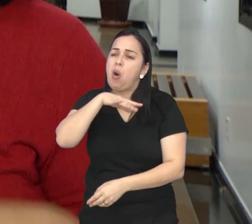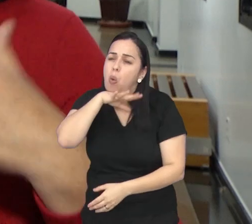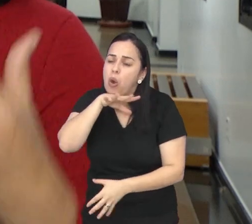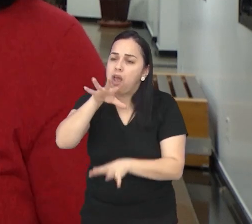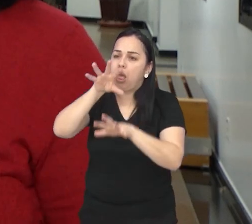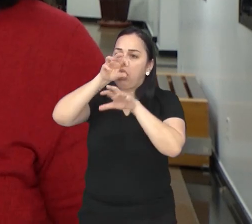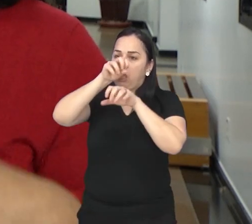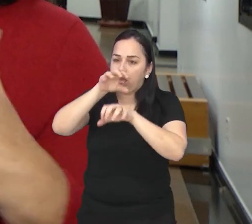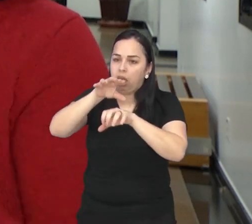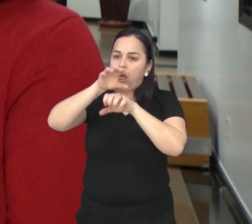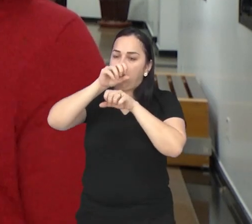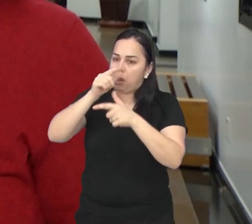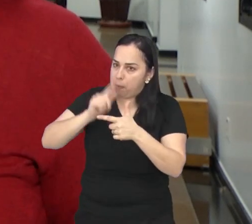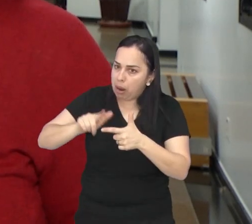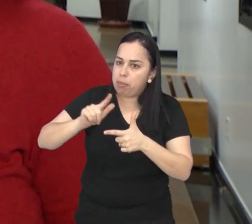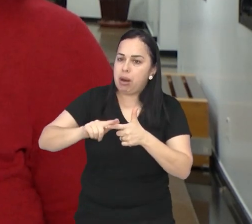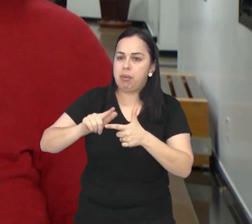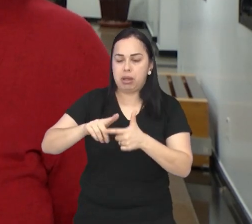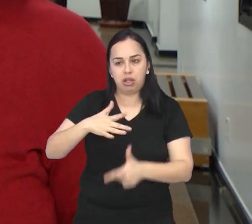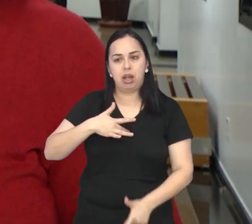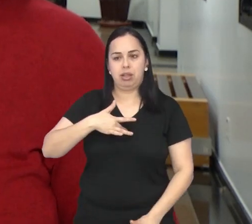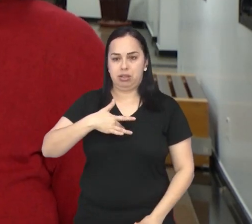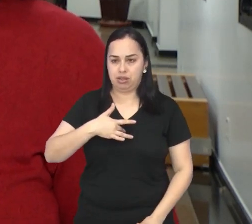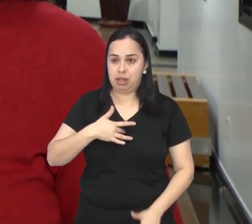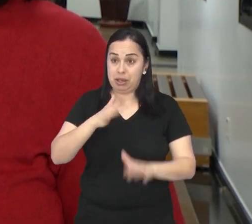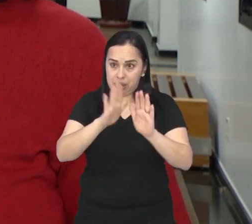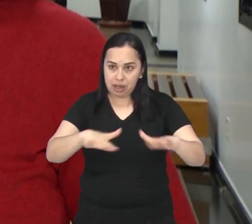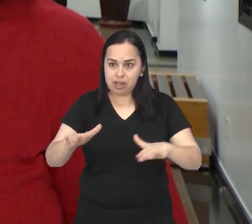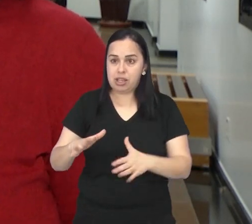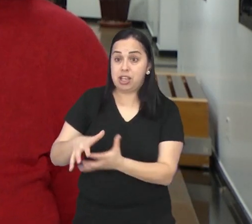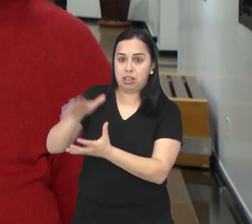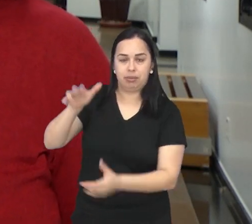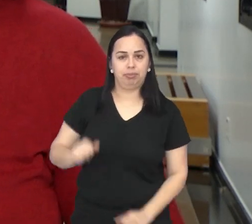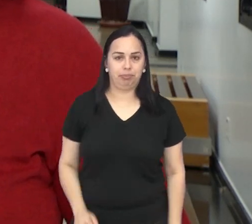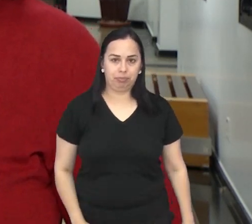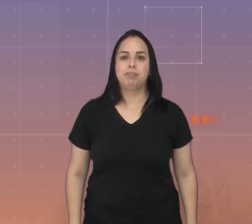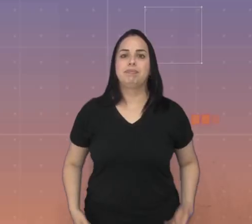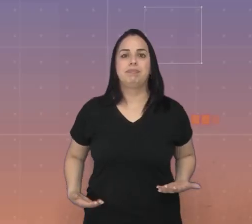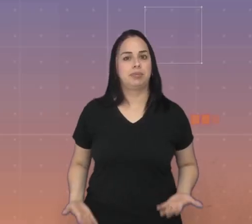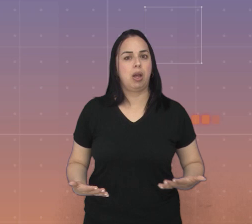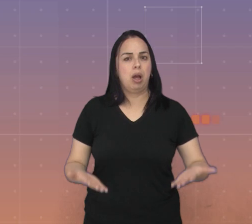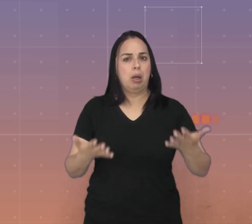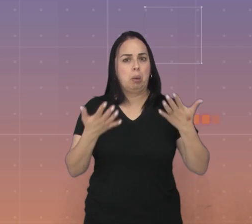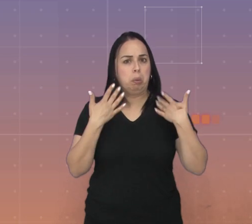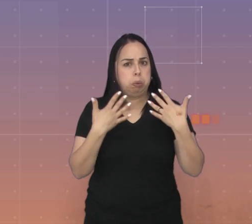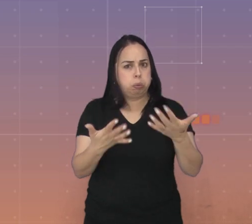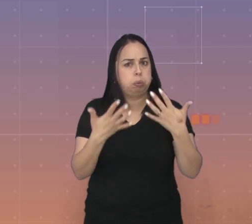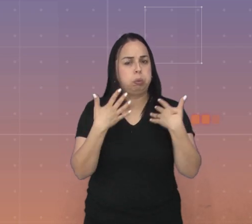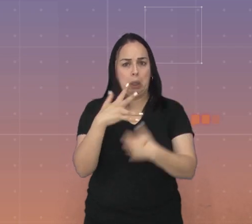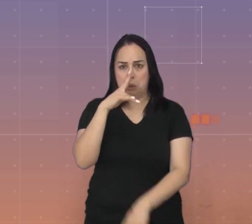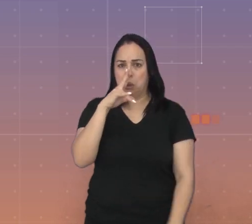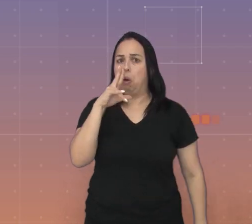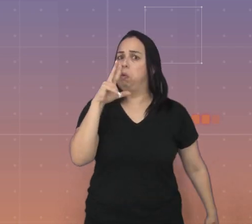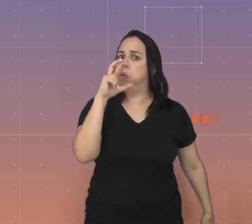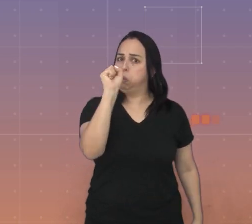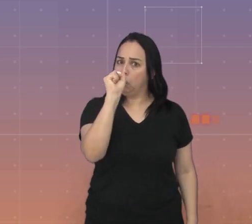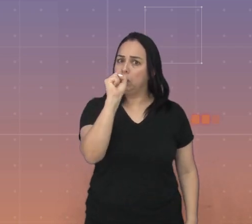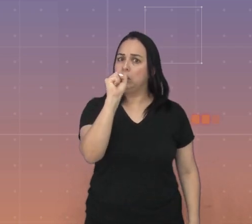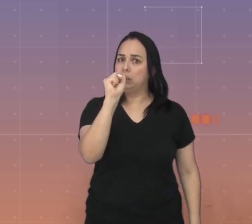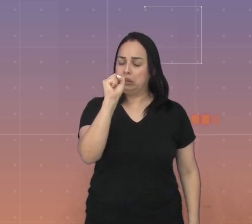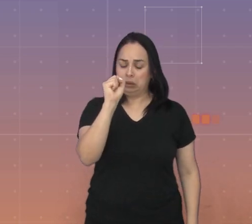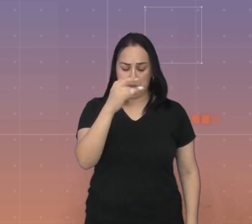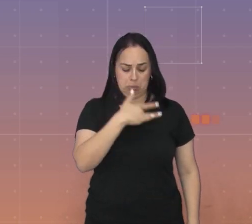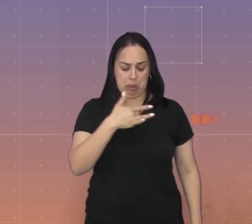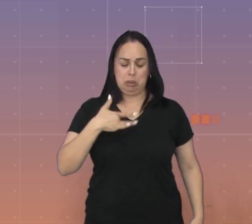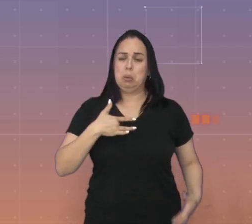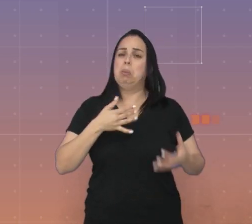para dormir, para respirar, e acaba tendo um monte de problema respiratório com crianças e idosos. E o calor do ano passado foi tão forte que afetou até